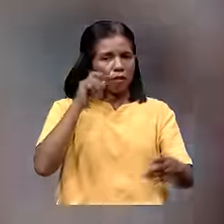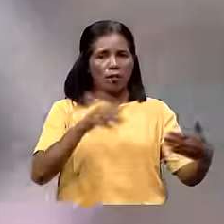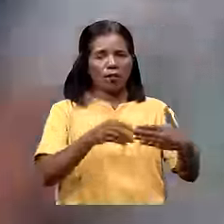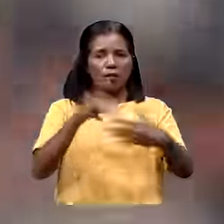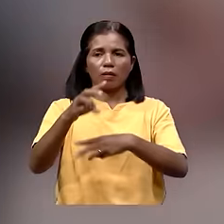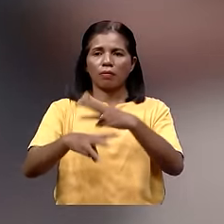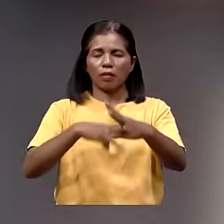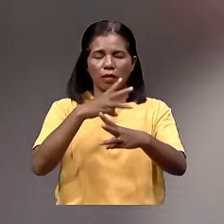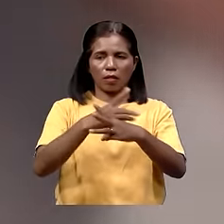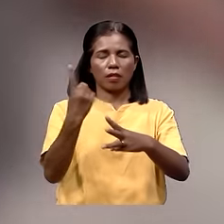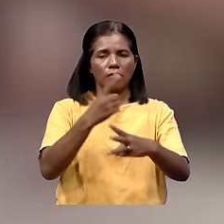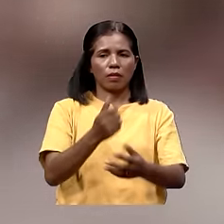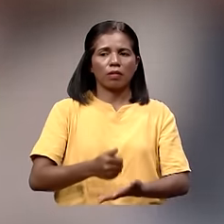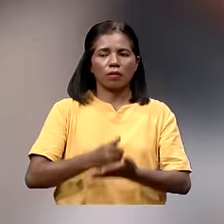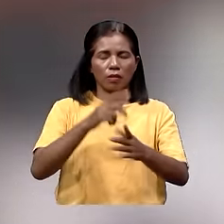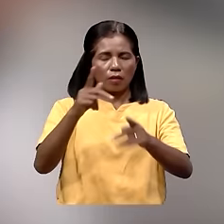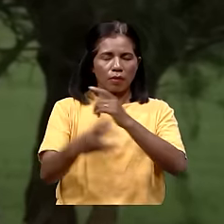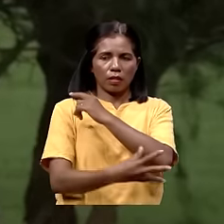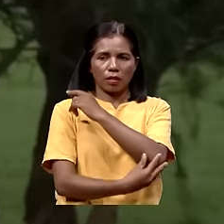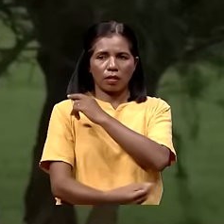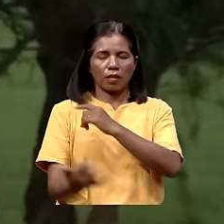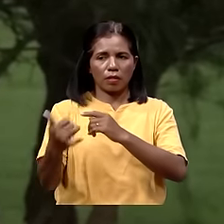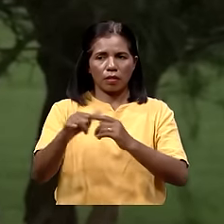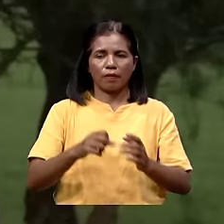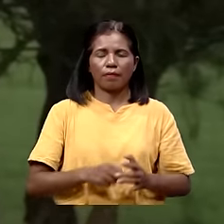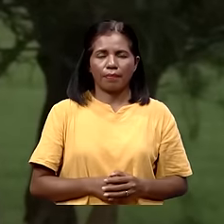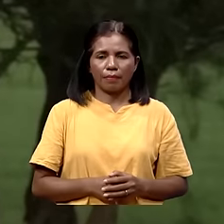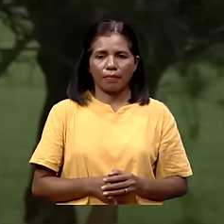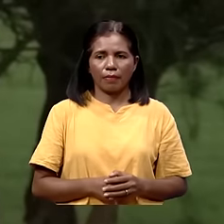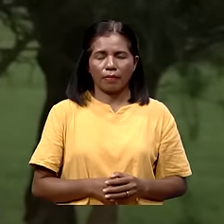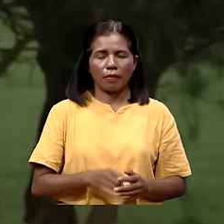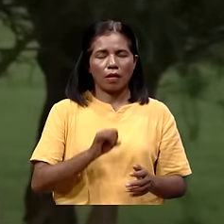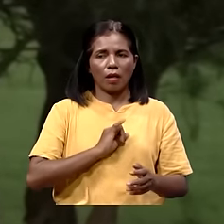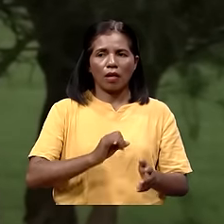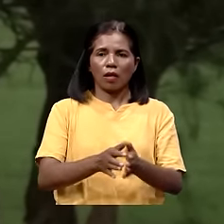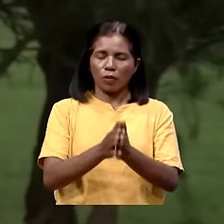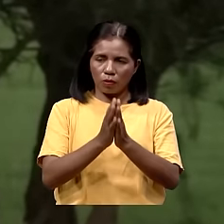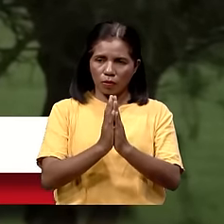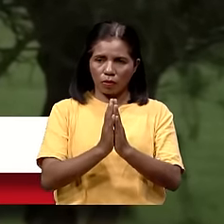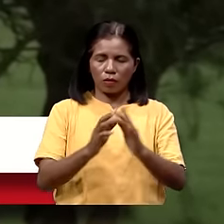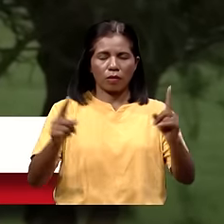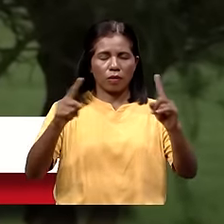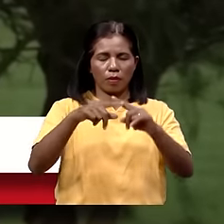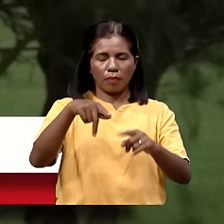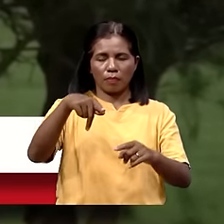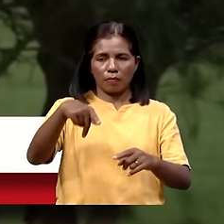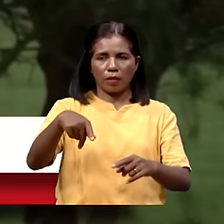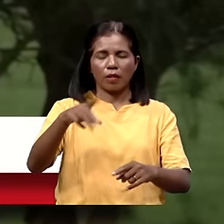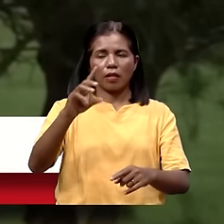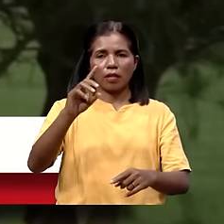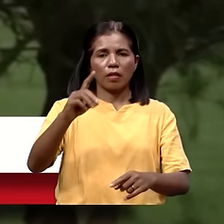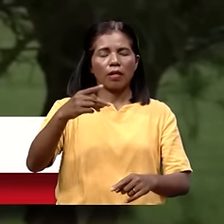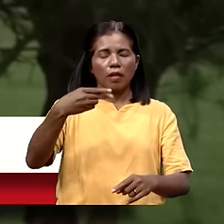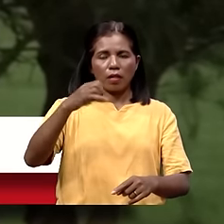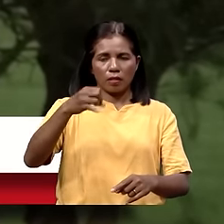mundial, deve sempre defender o povo que bit like será. How exige ona o Procurador-Geral da República